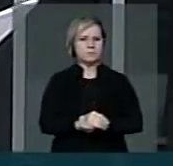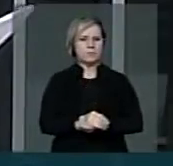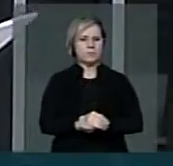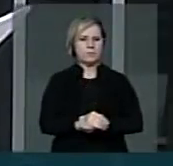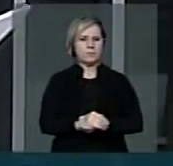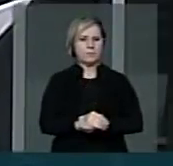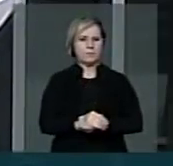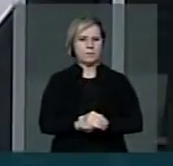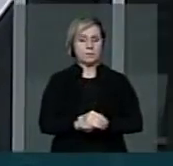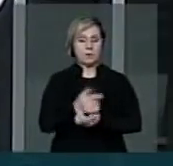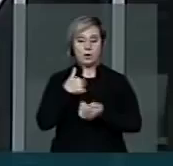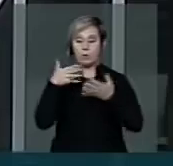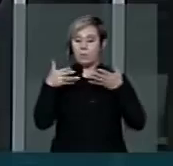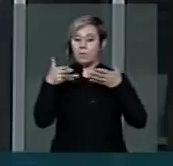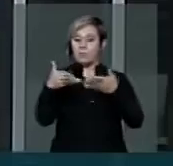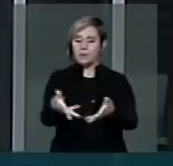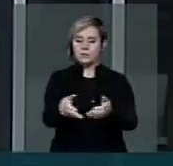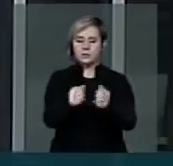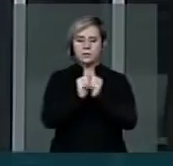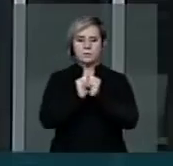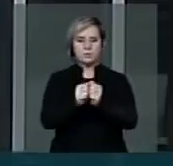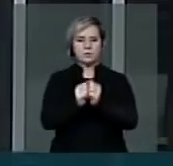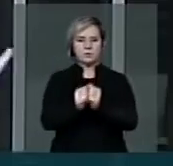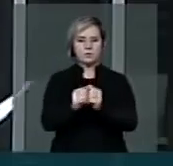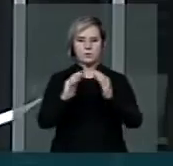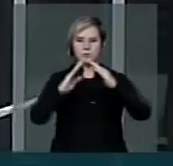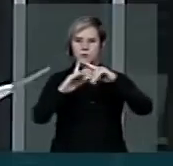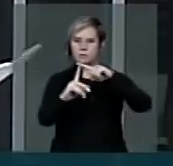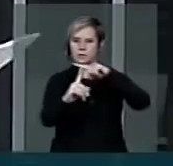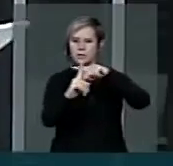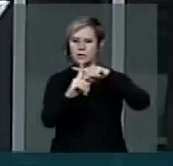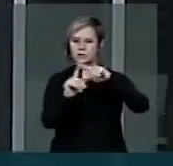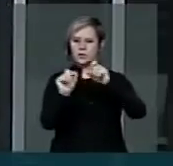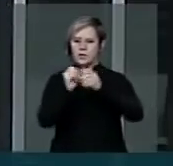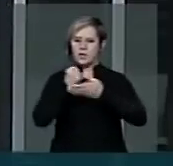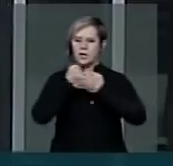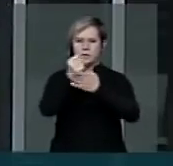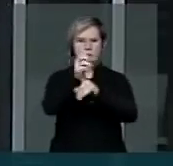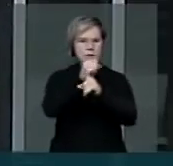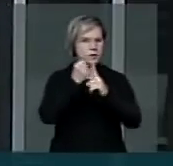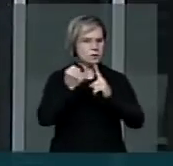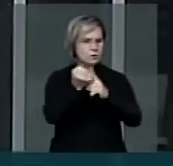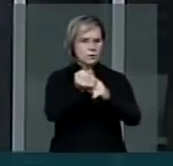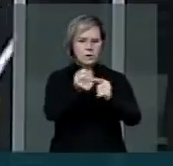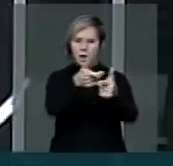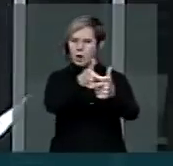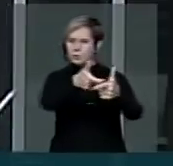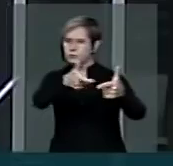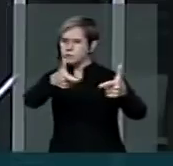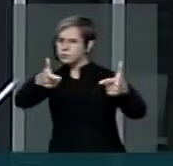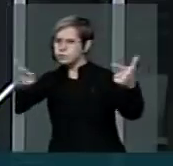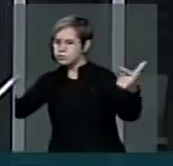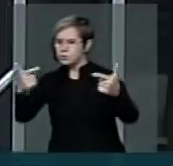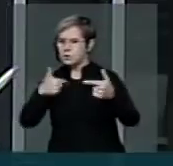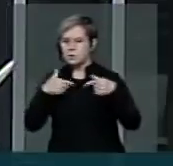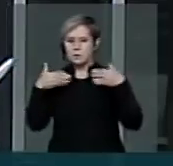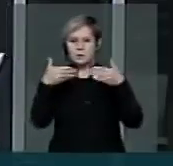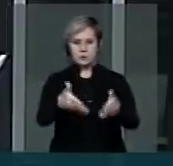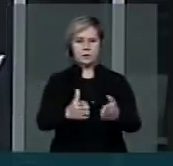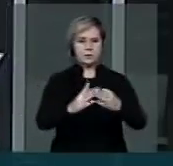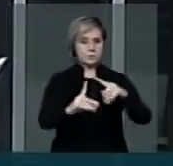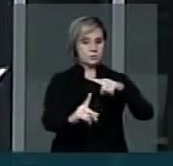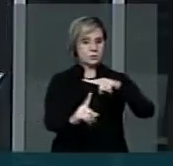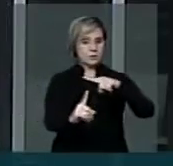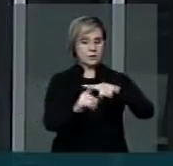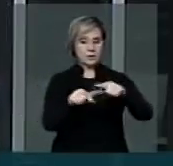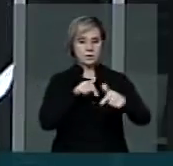Ou, aliás, eu faço parte de uma igreja que faz assistência social. Eu faço de uma igreja, faço parte de uma igreja